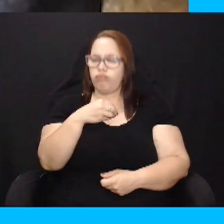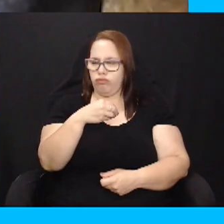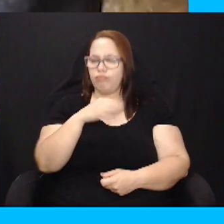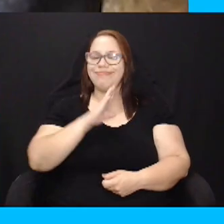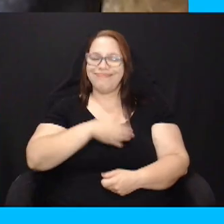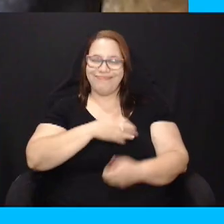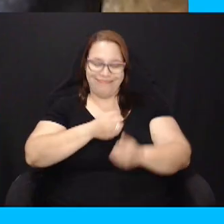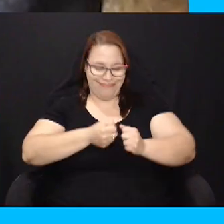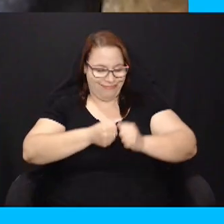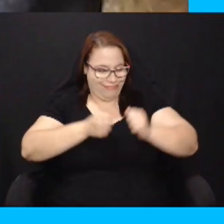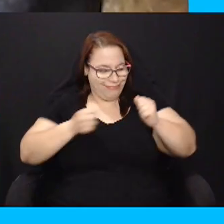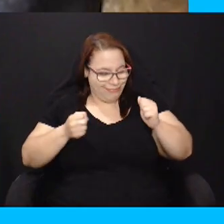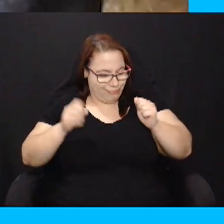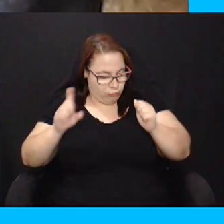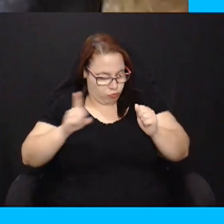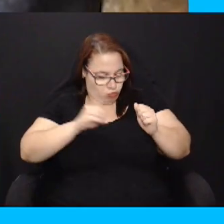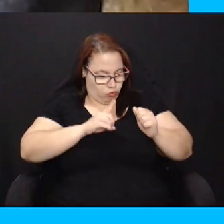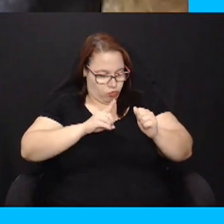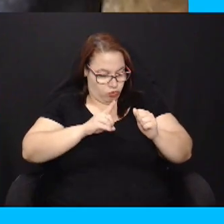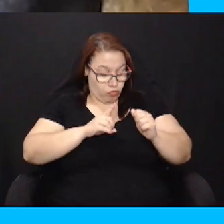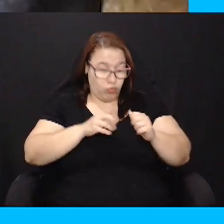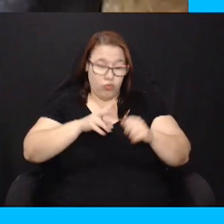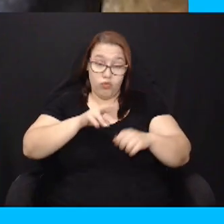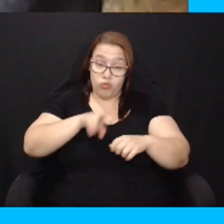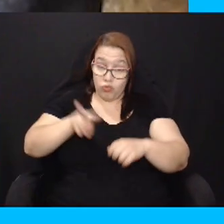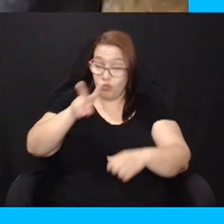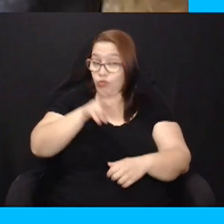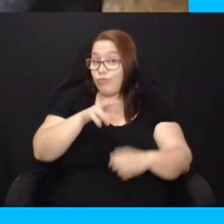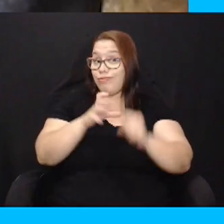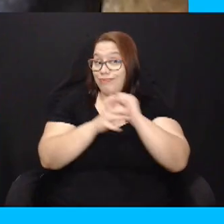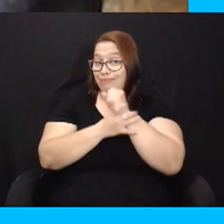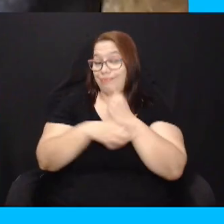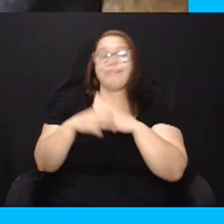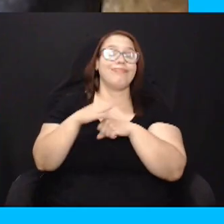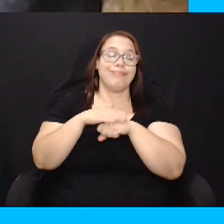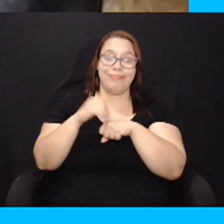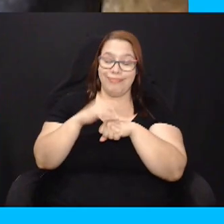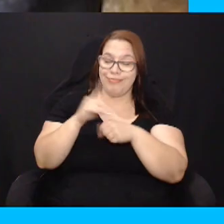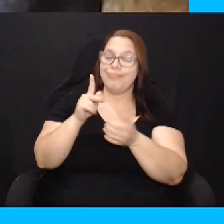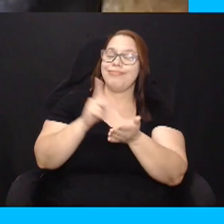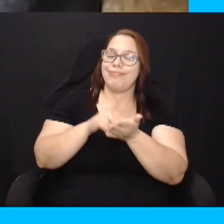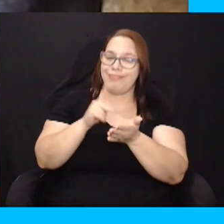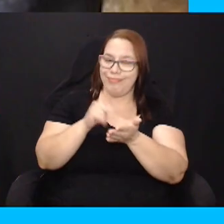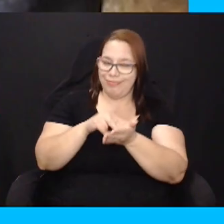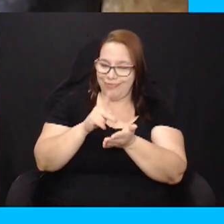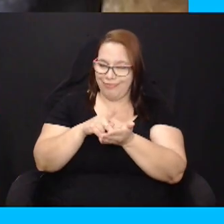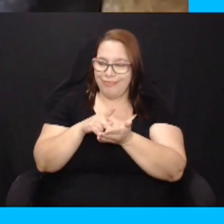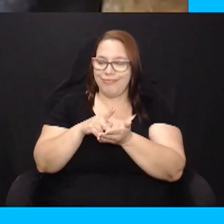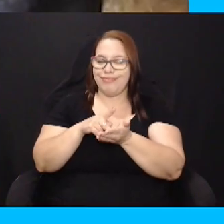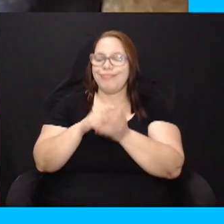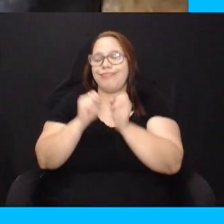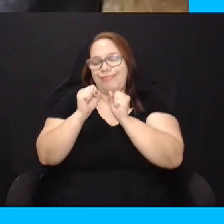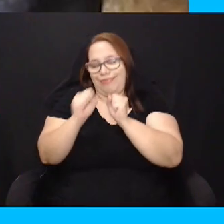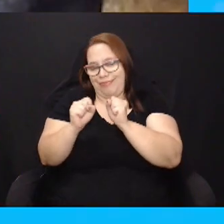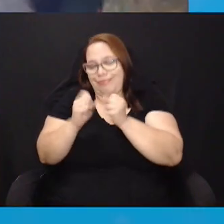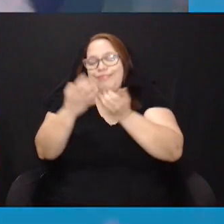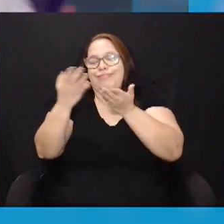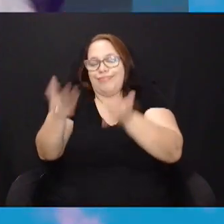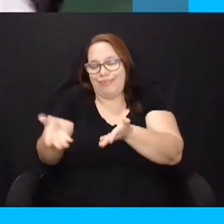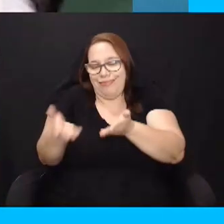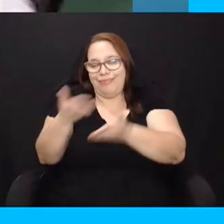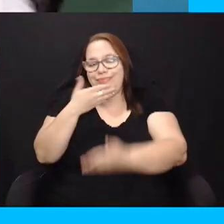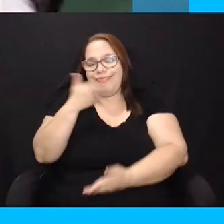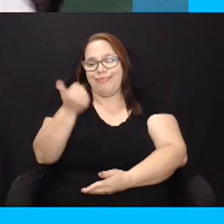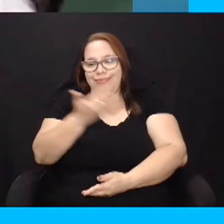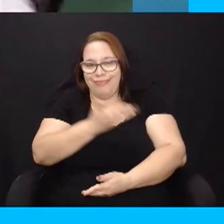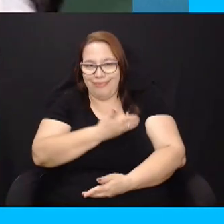quer mostrar ao Tony o que é segurança e carinho de verdade, ele pode ser o seu melhor amigo.